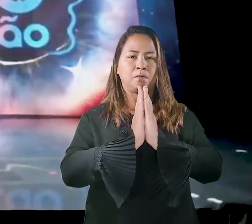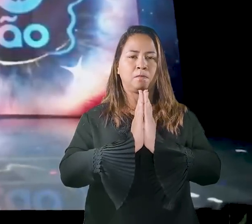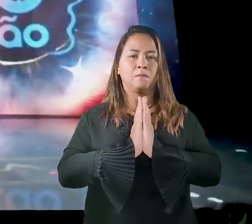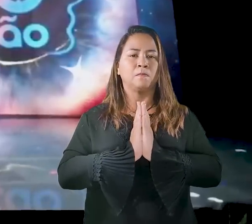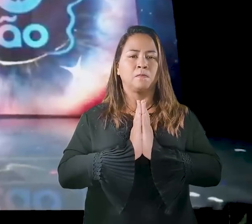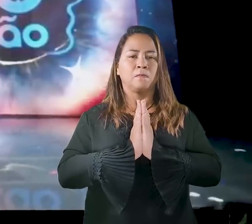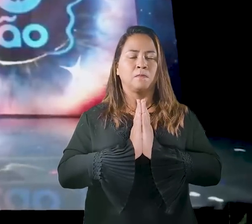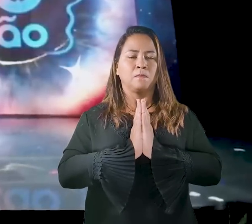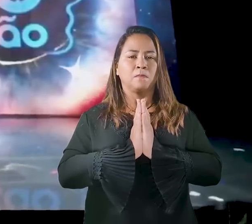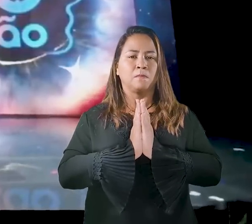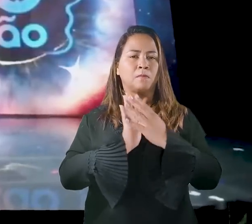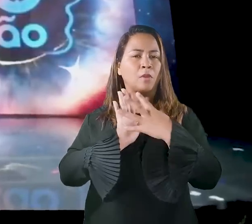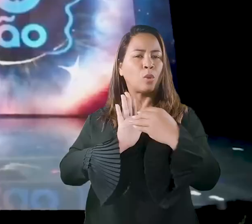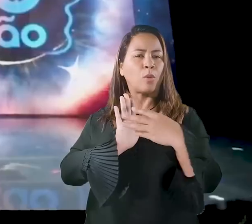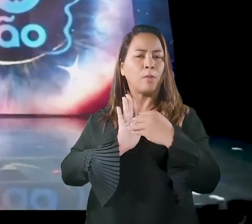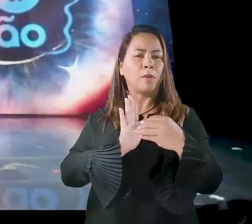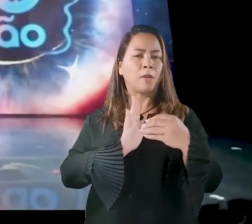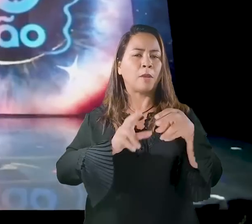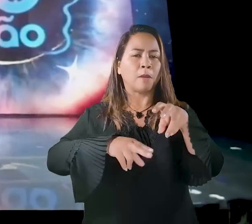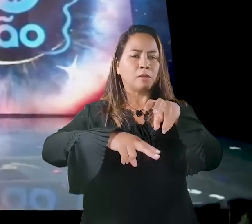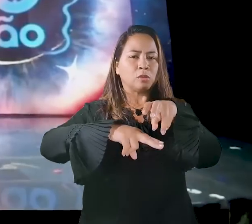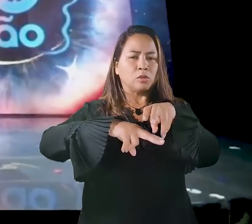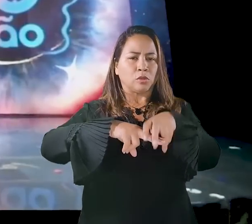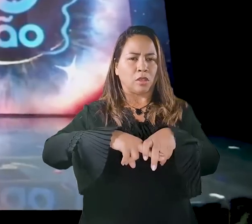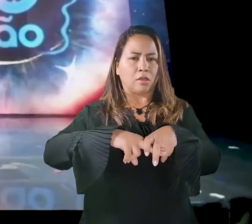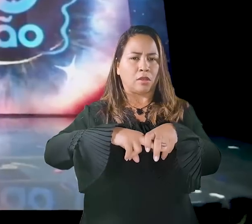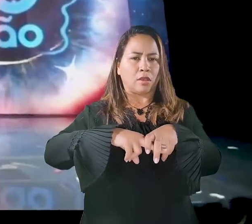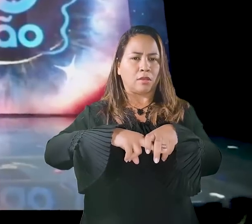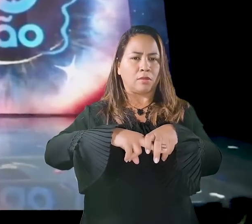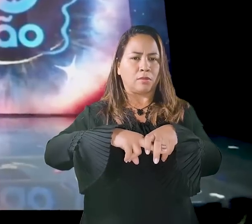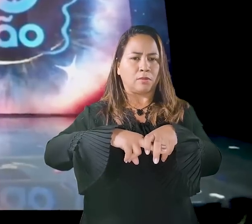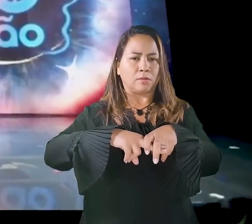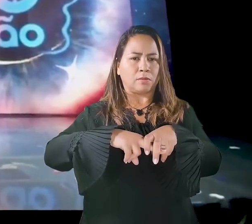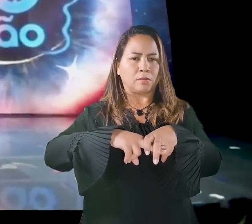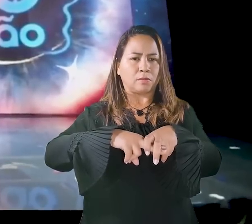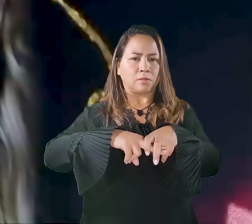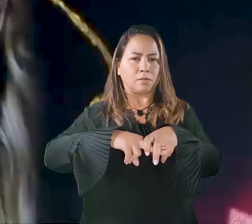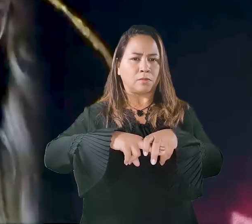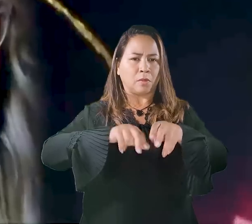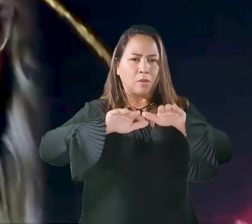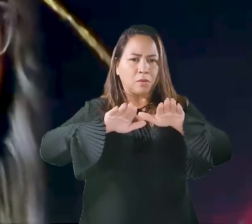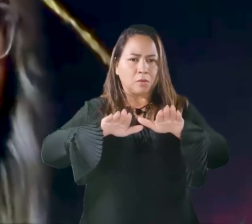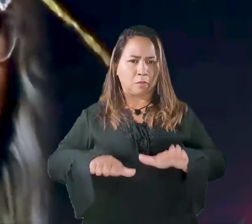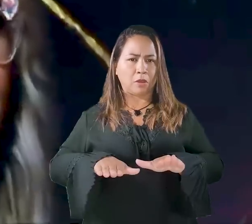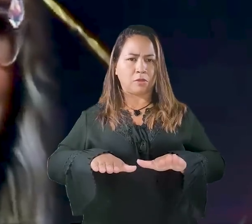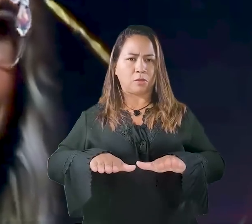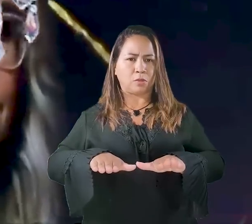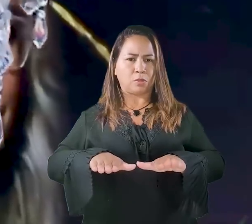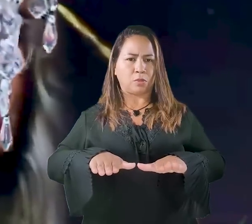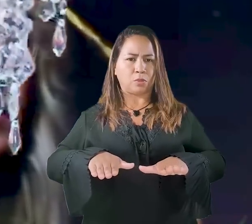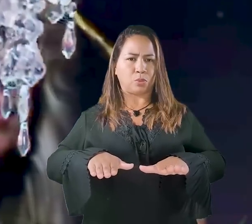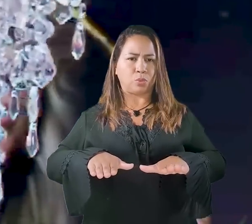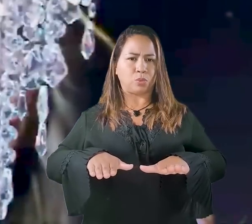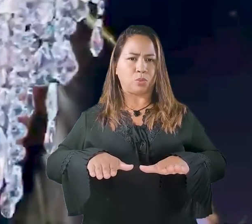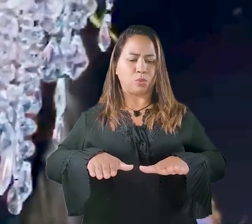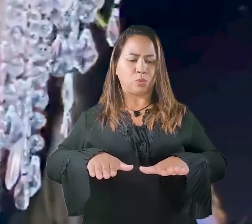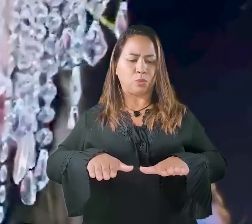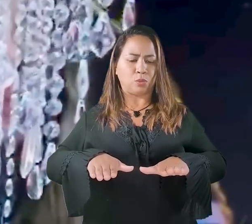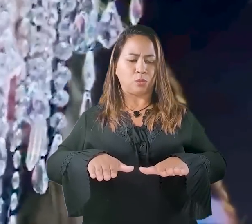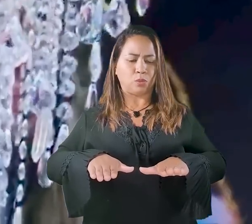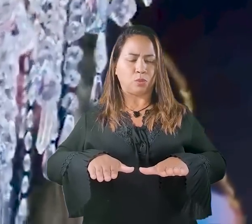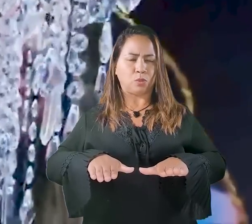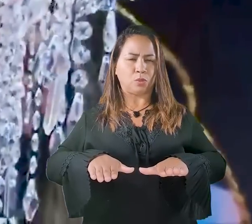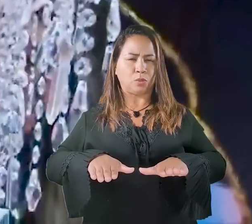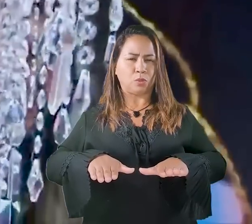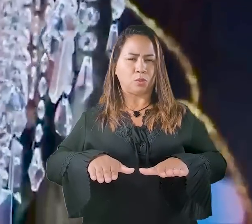Os pés ancorados, aterrados na terra, modo de falar. Chakra coronário em conexão